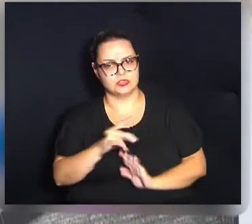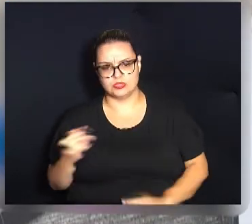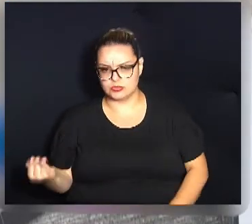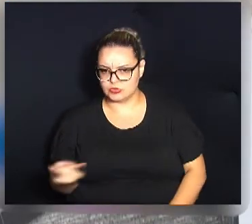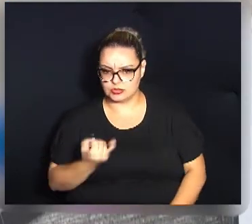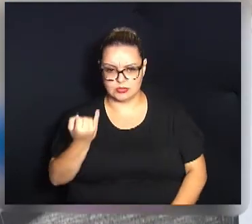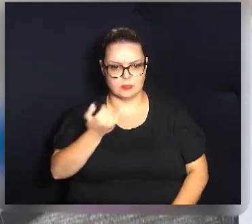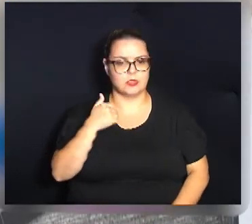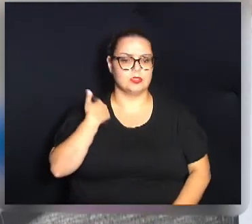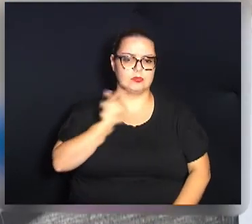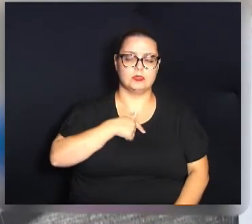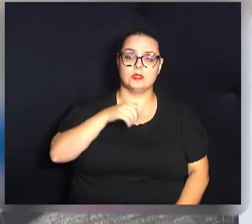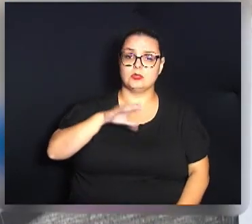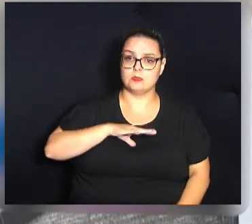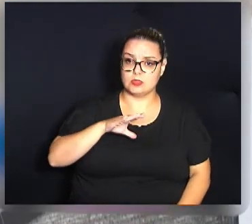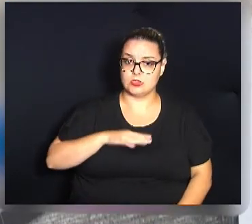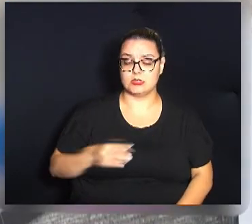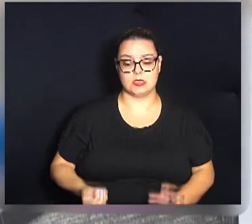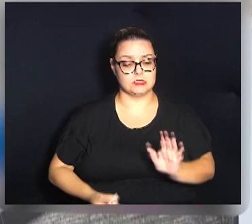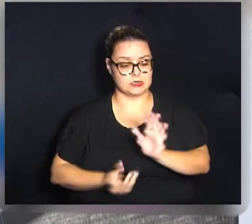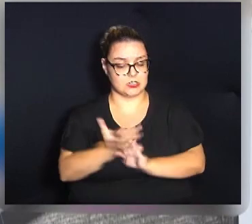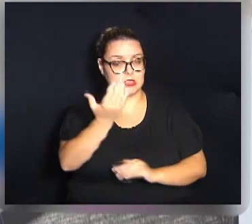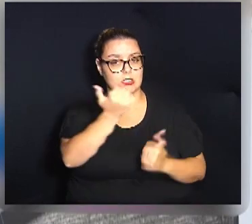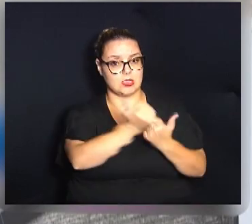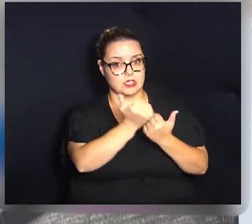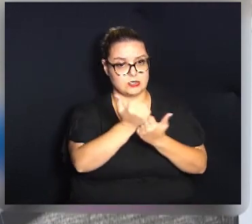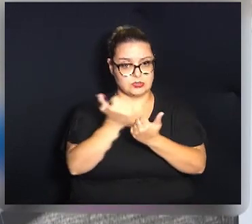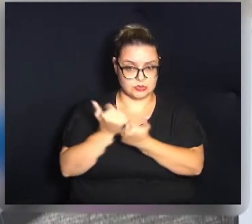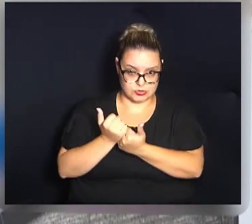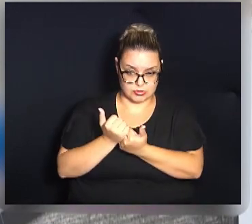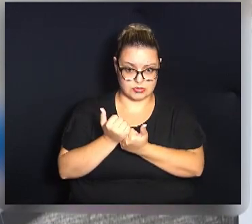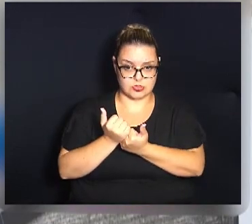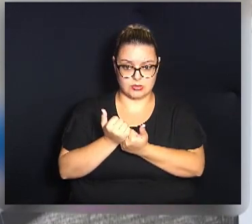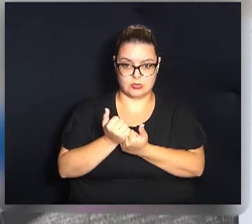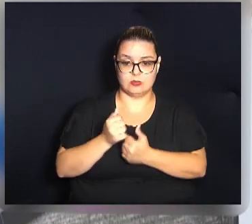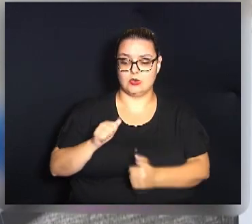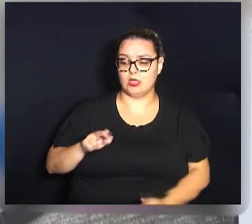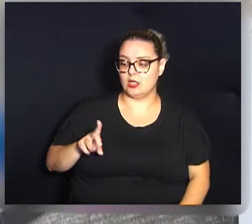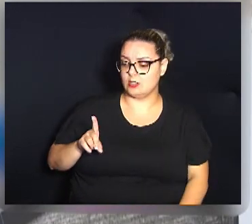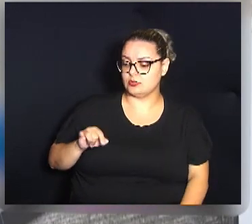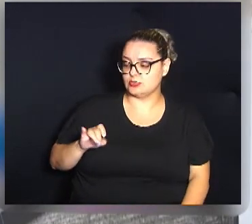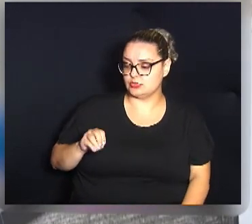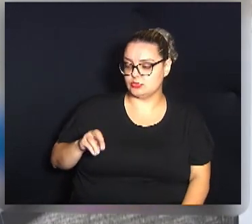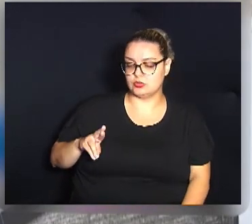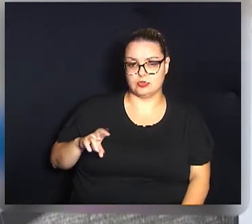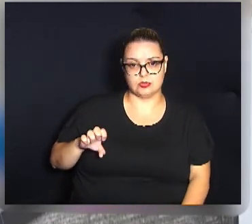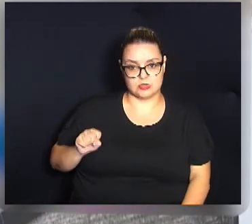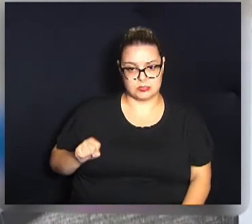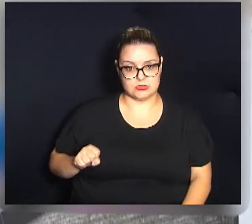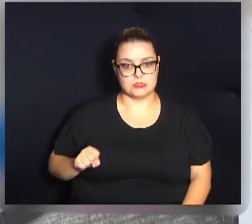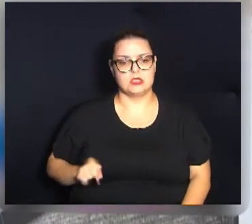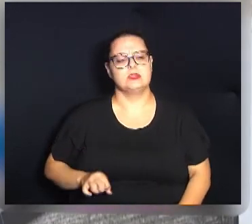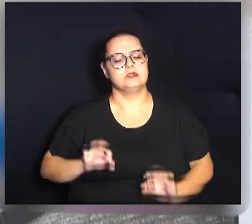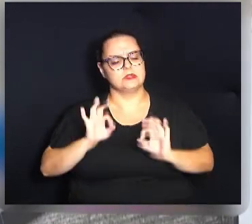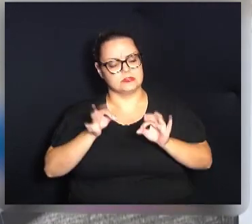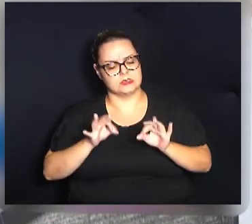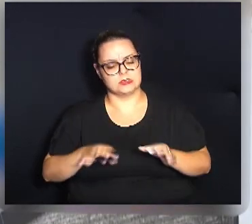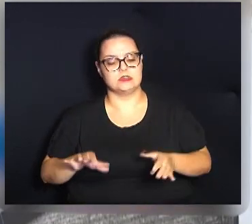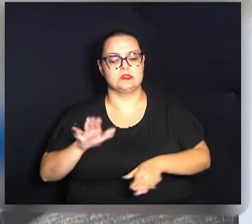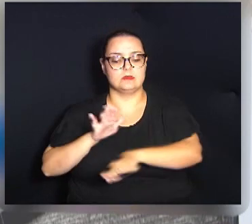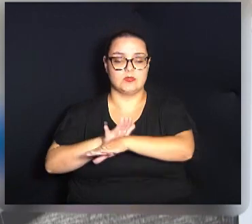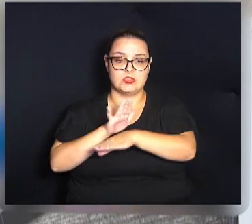nosso município, dessa criação de cargos para os auditores, com certeza vem contribuir, é